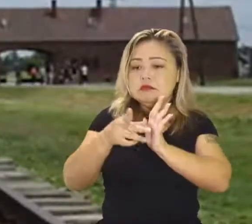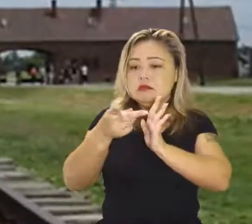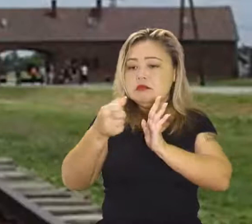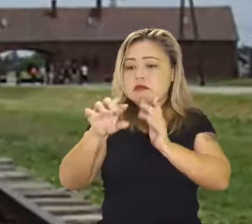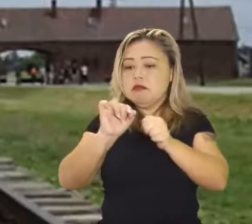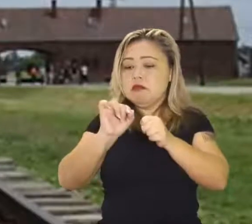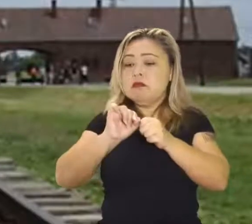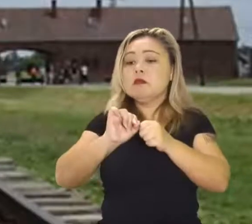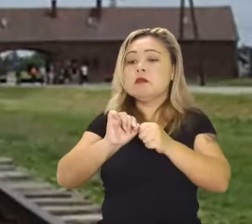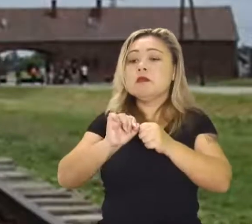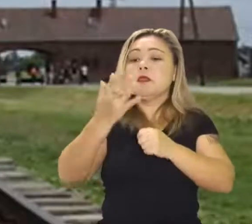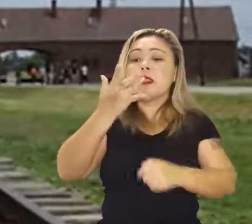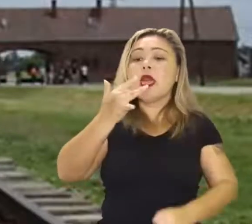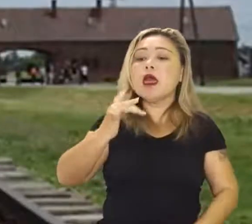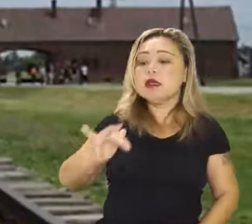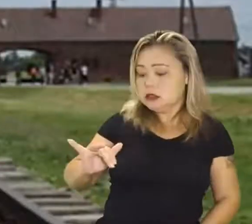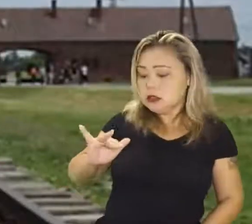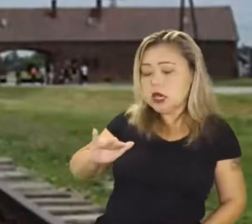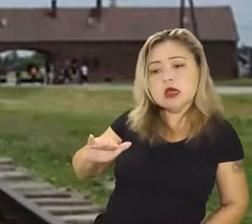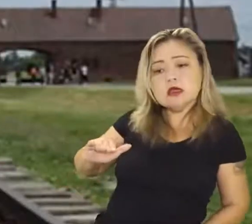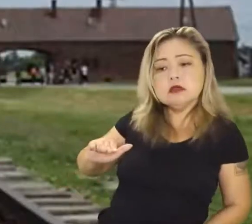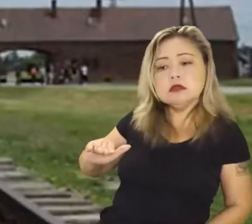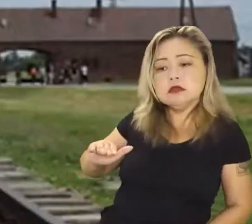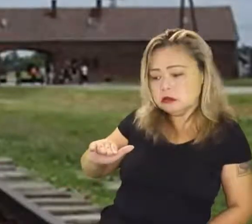As crianças elas tinham os olhos